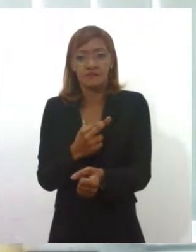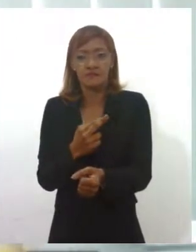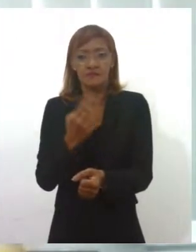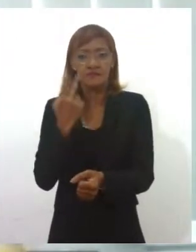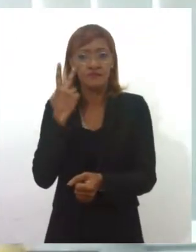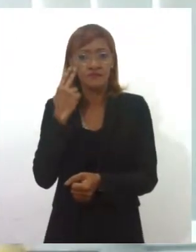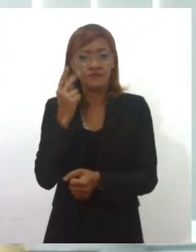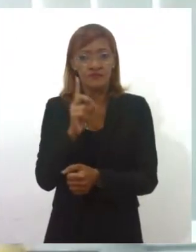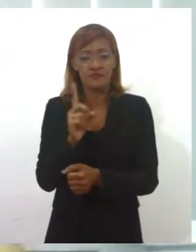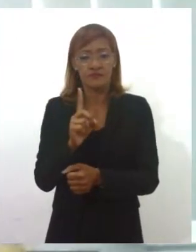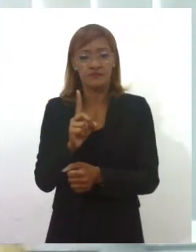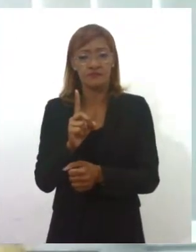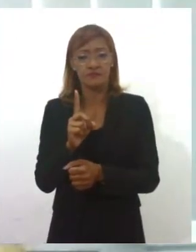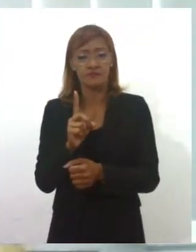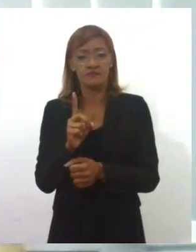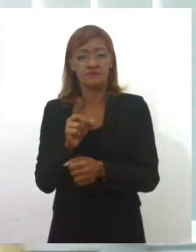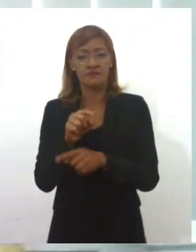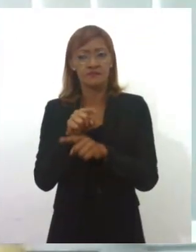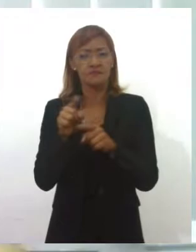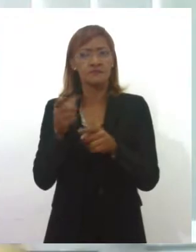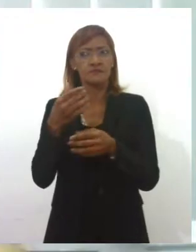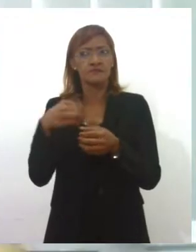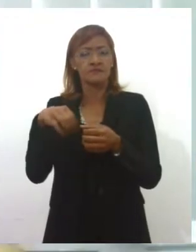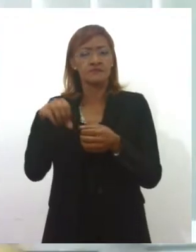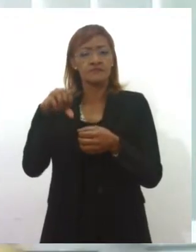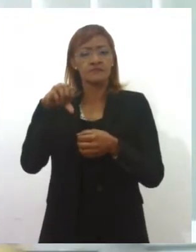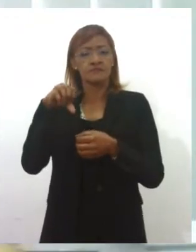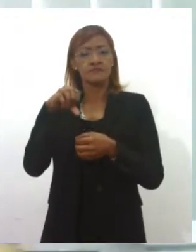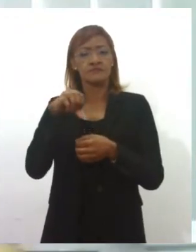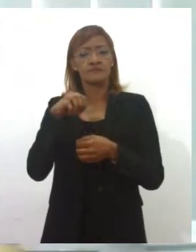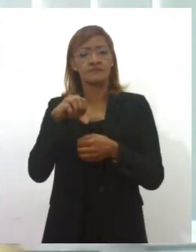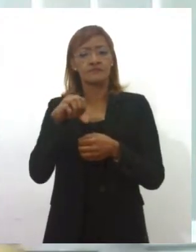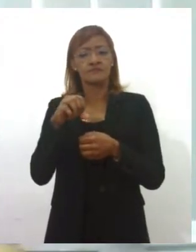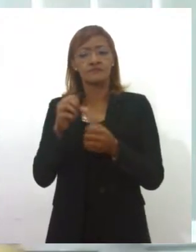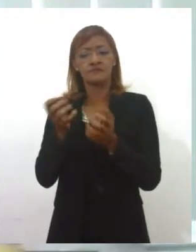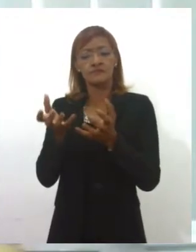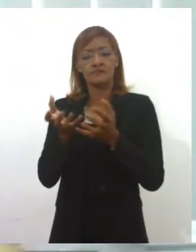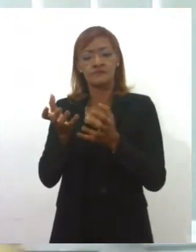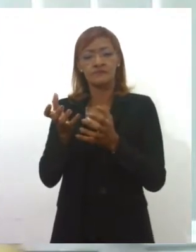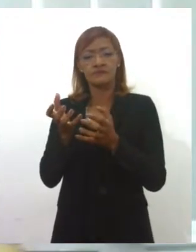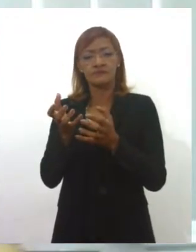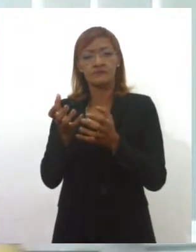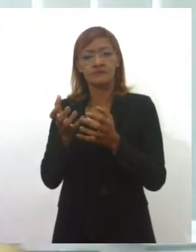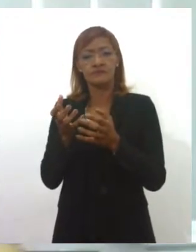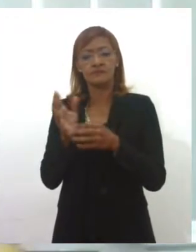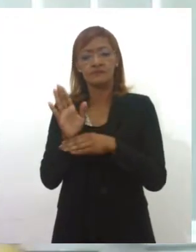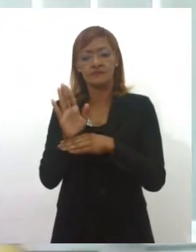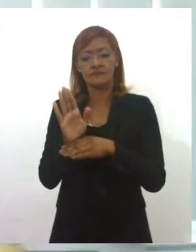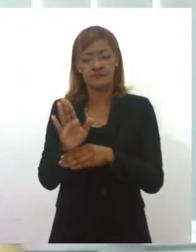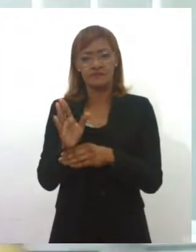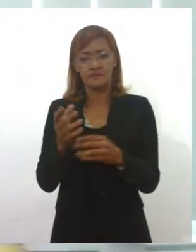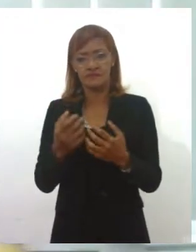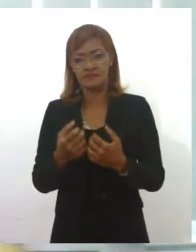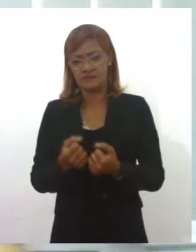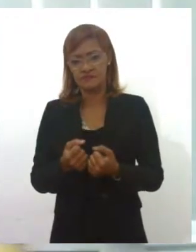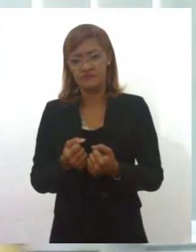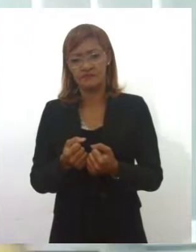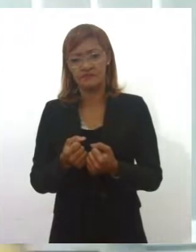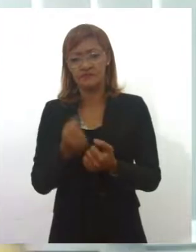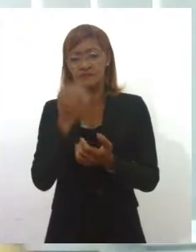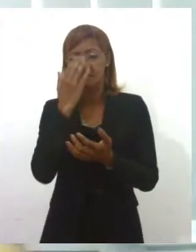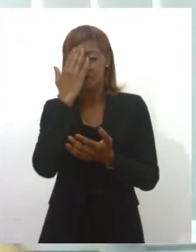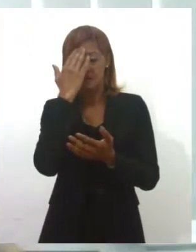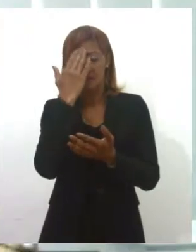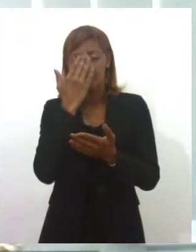ele vai começar a querer que se questionar e procurar ajuda então eu acredito muito na